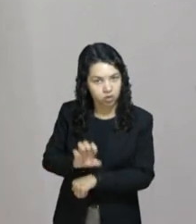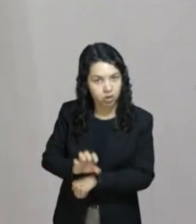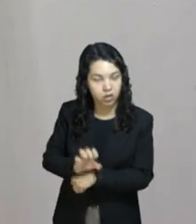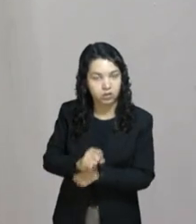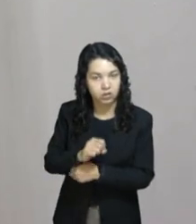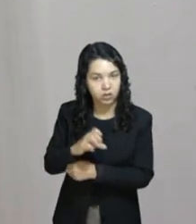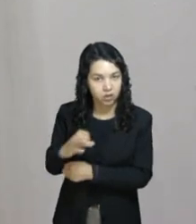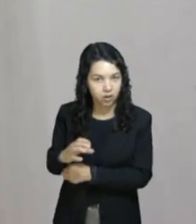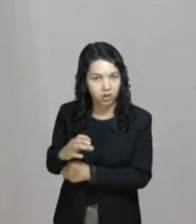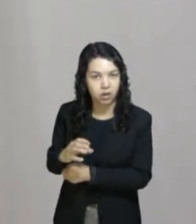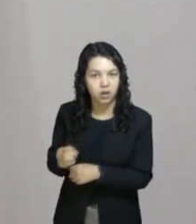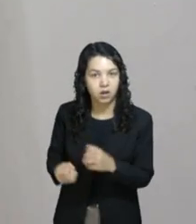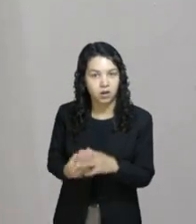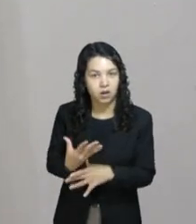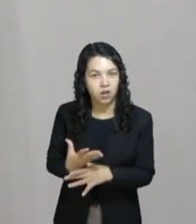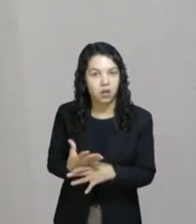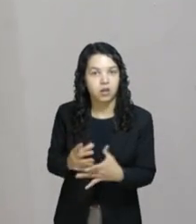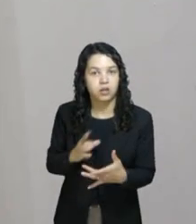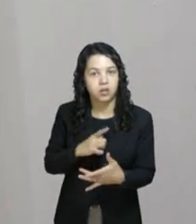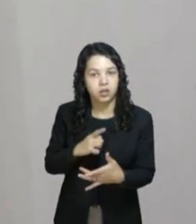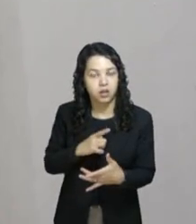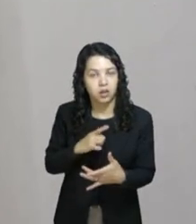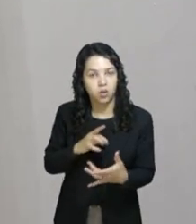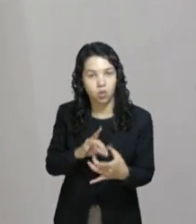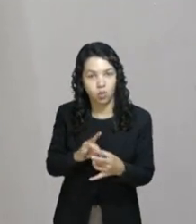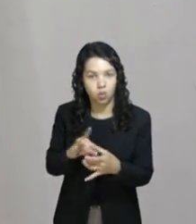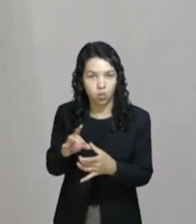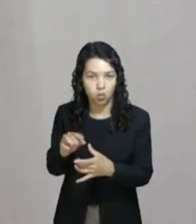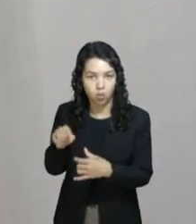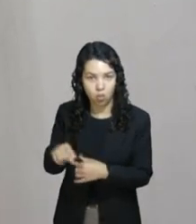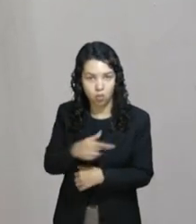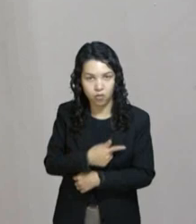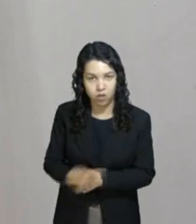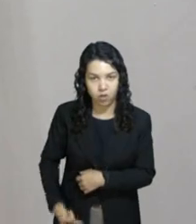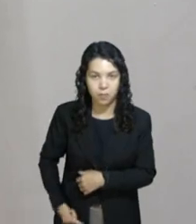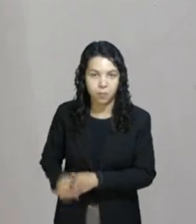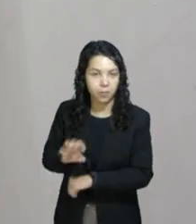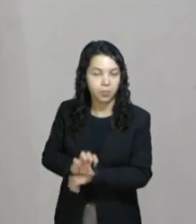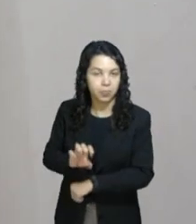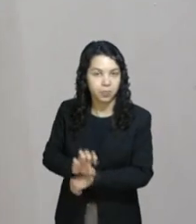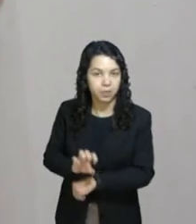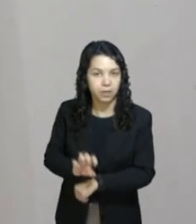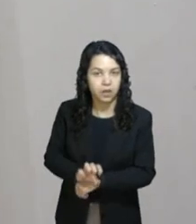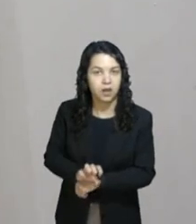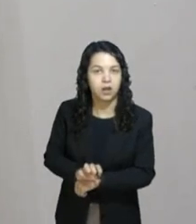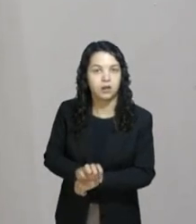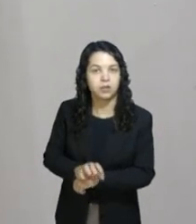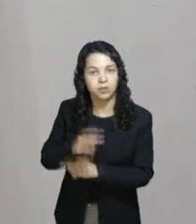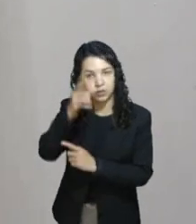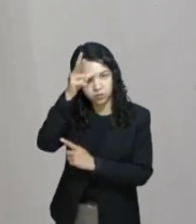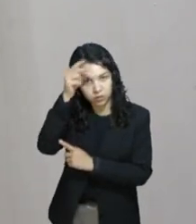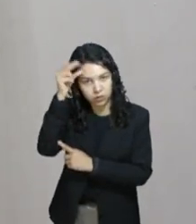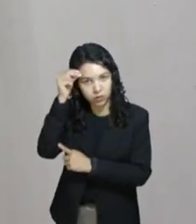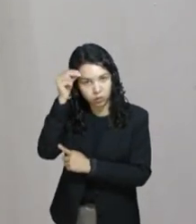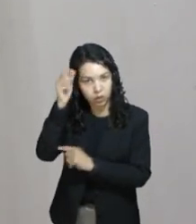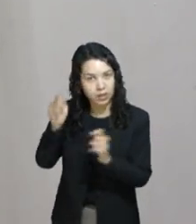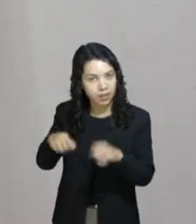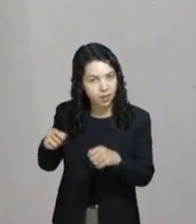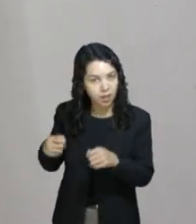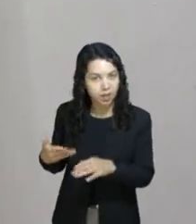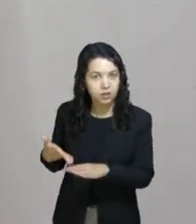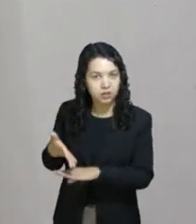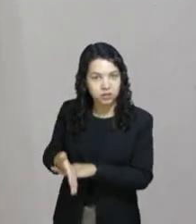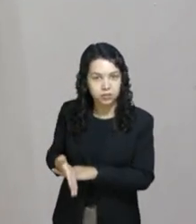possa fazer essa interlocução e o governo do estado as prefeituras é também a iniciativa privada possa ter acesso